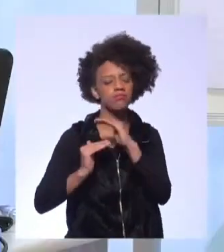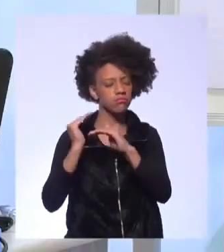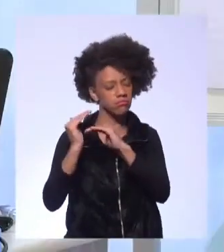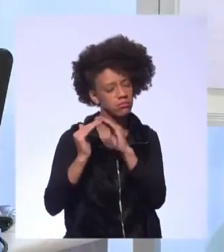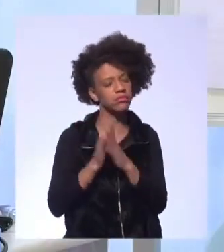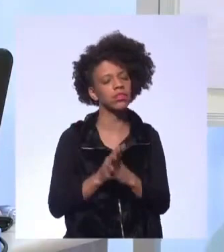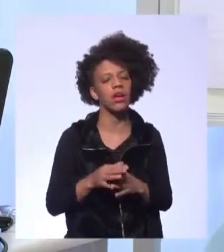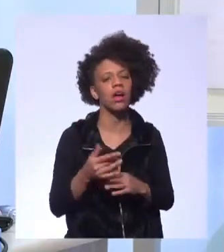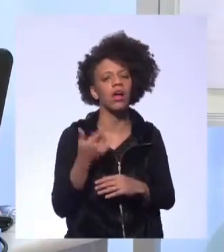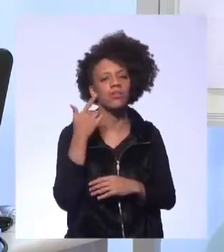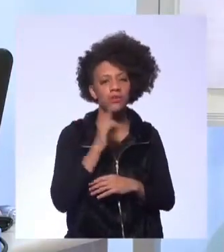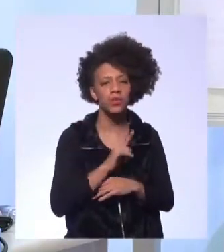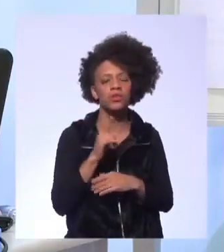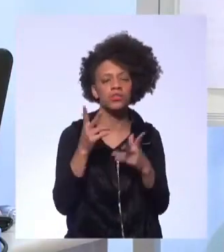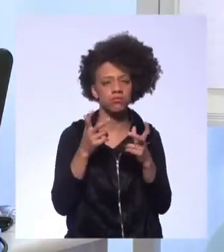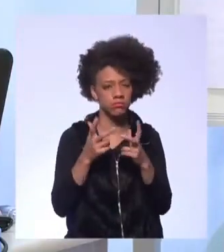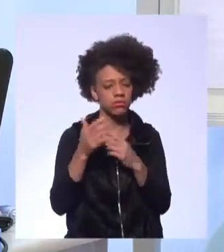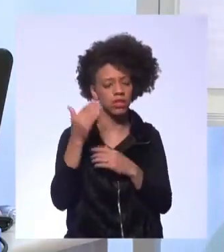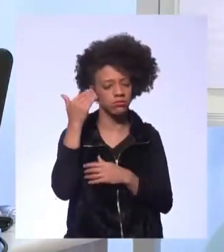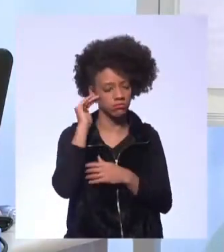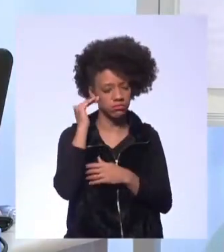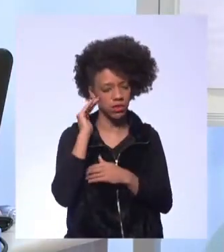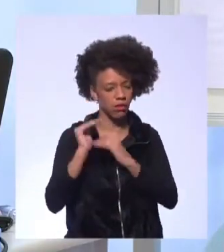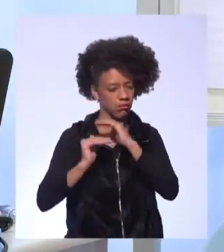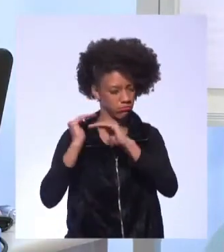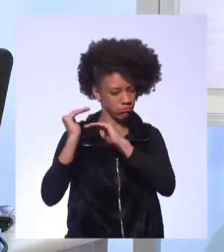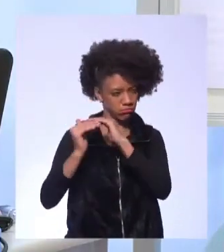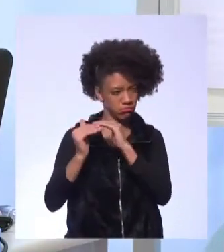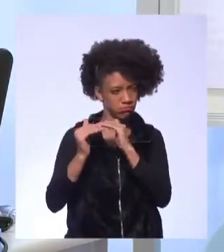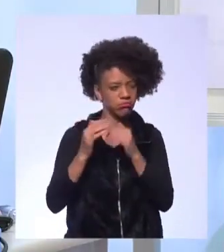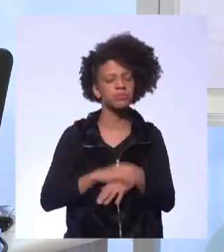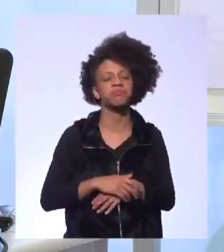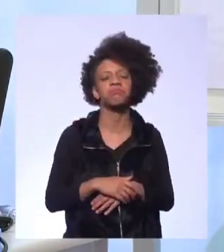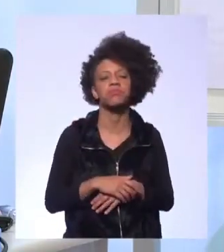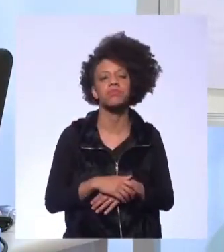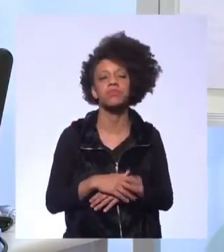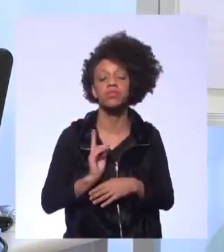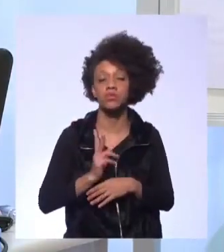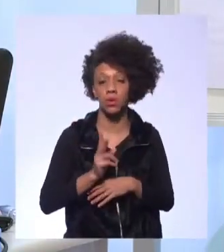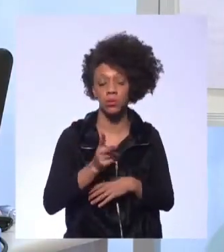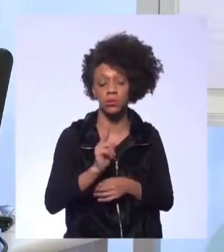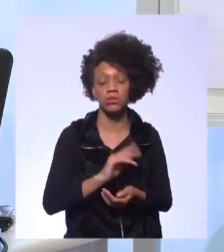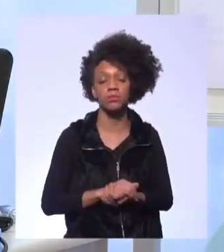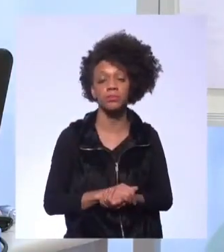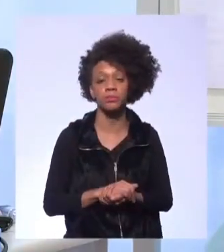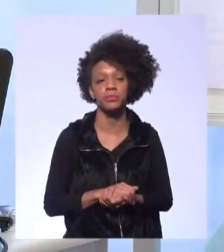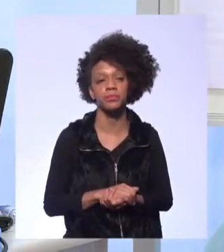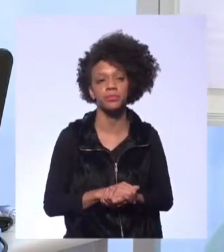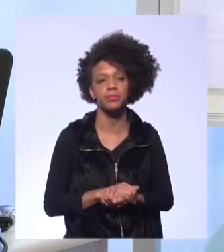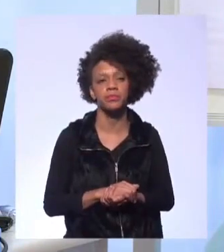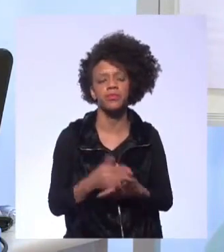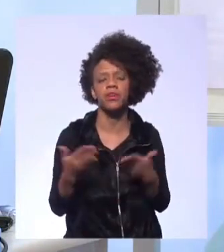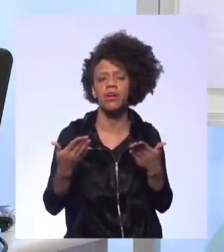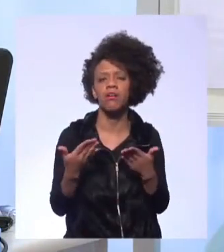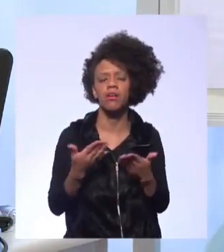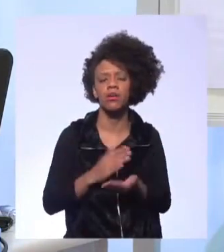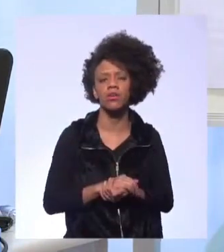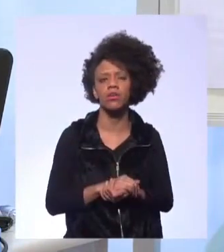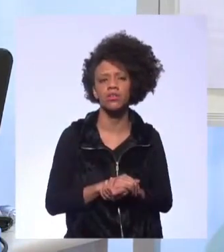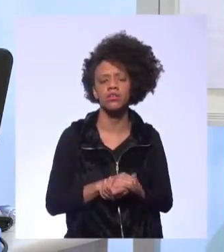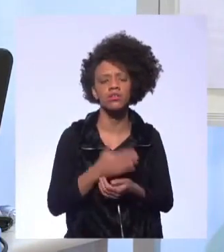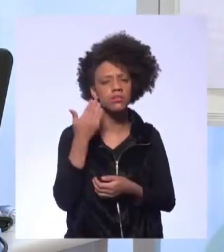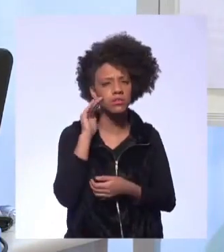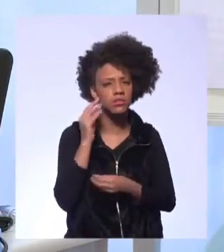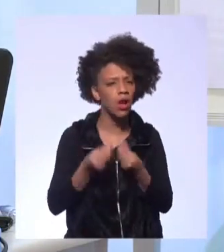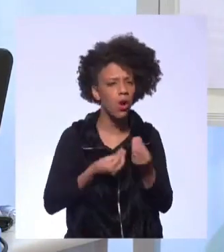frente, aí dá para você amadurecer um pouco mais essa ideia, perfeito? Dando continuidade, agora a gente vai